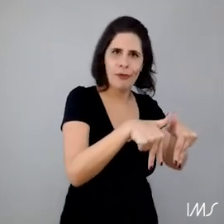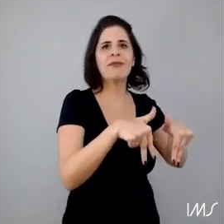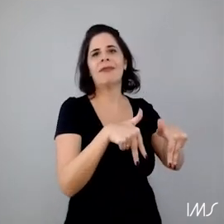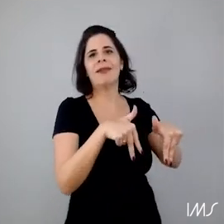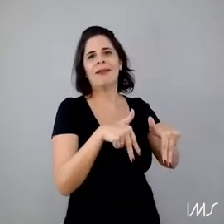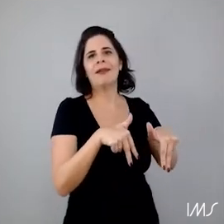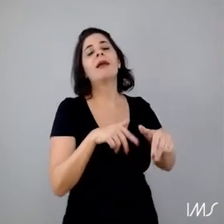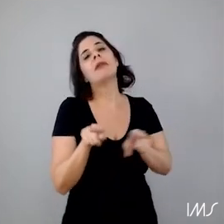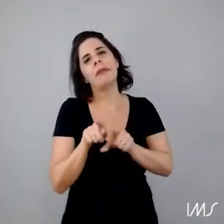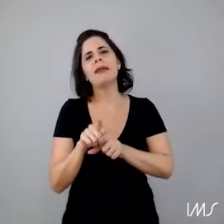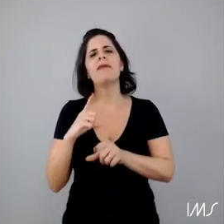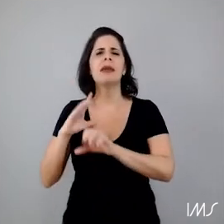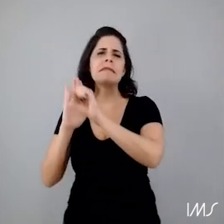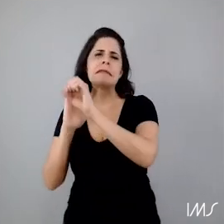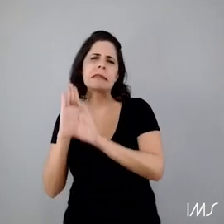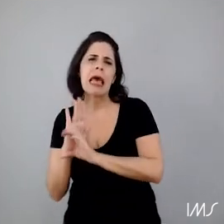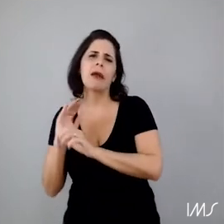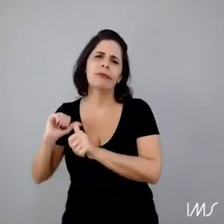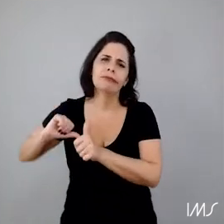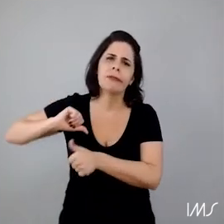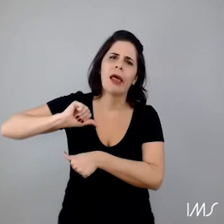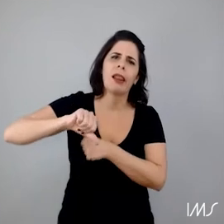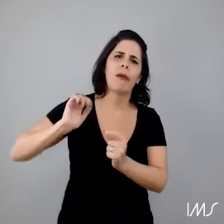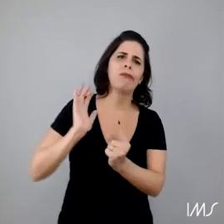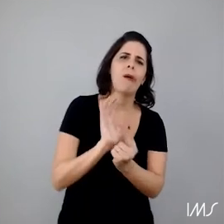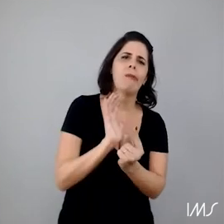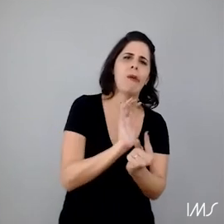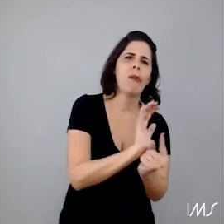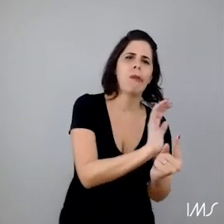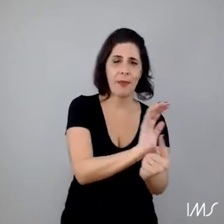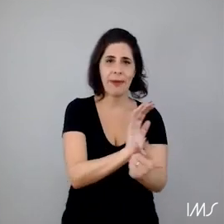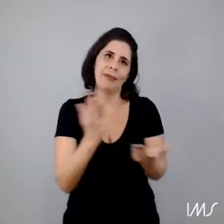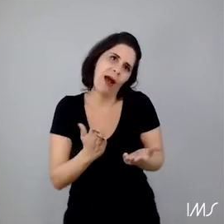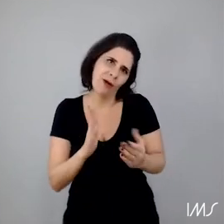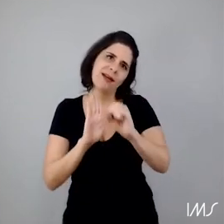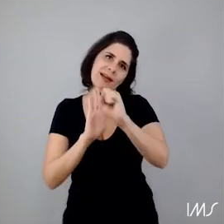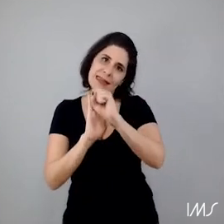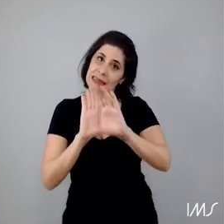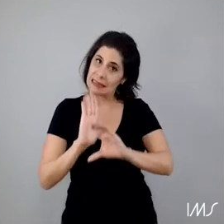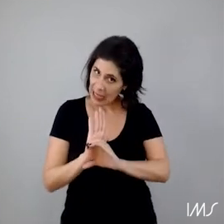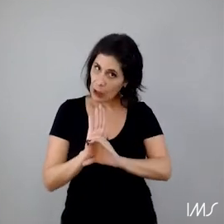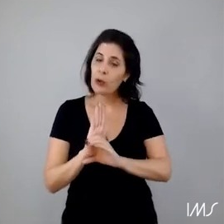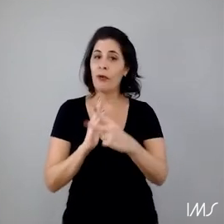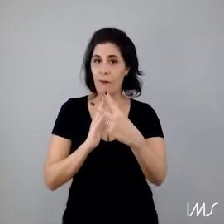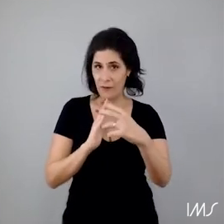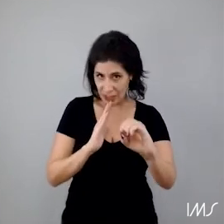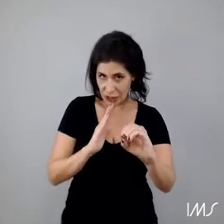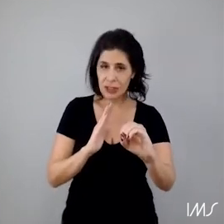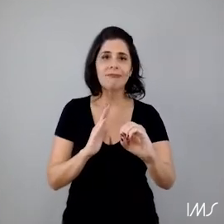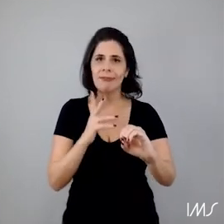claro, tendo suas especificidades e tal. Dentro desse processo, arte e cultura